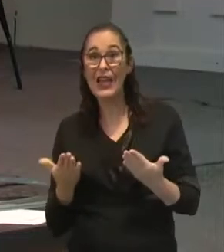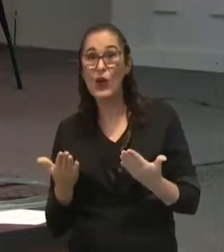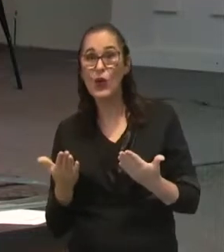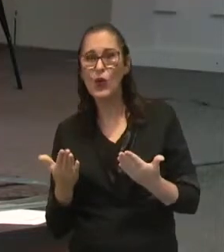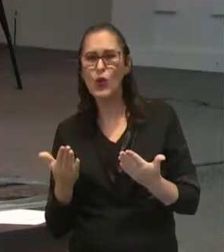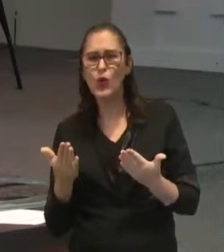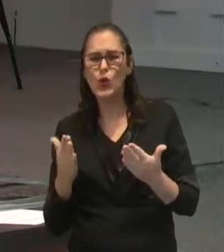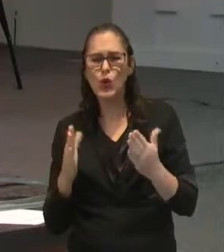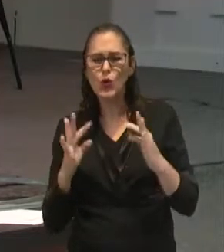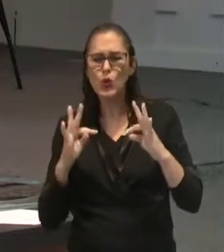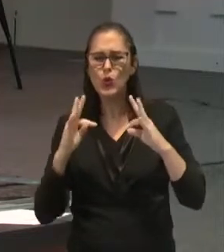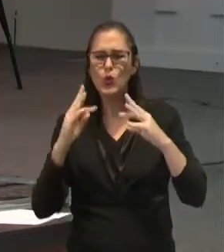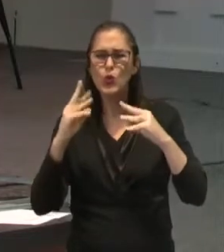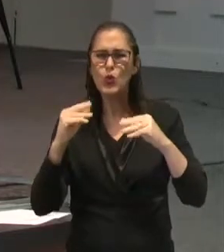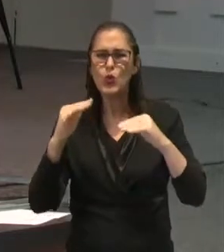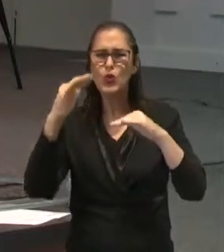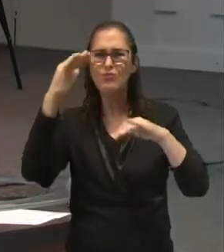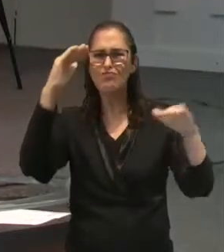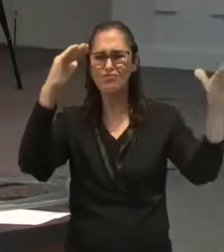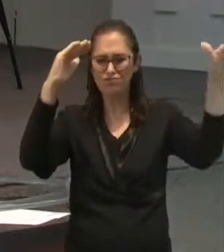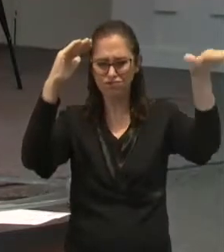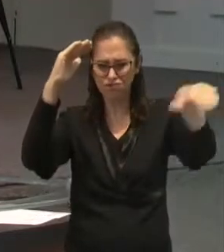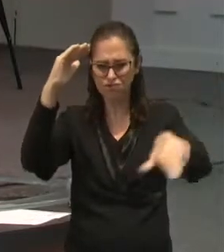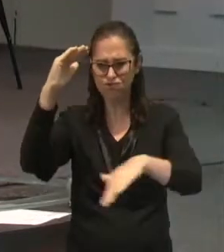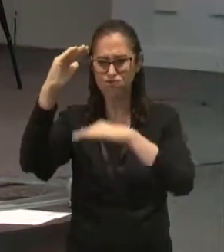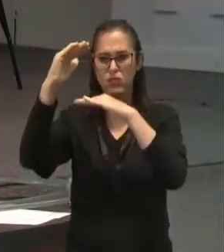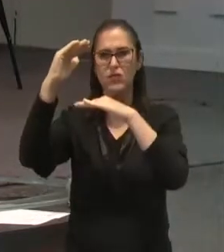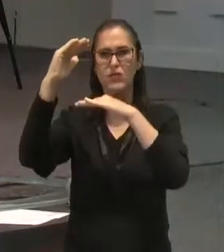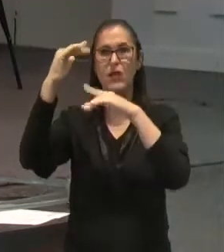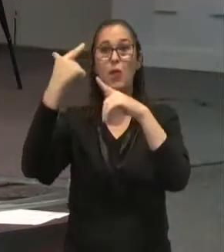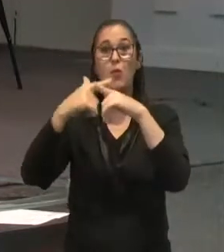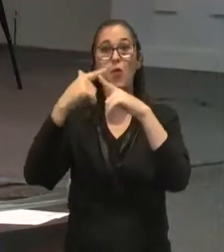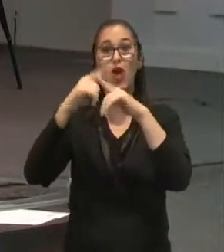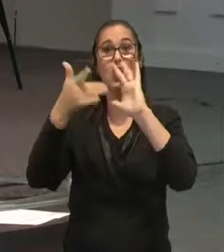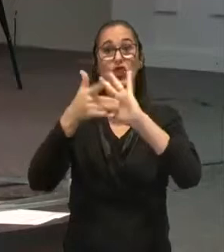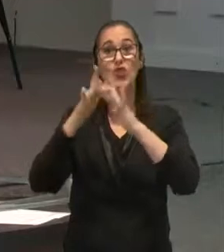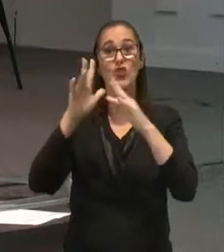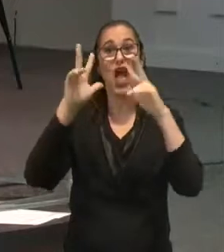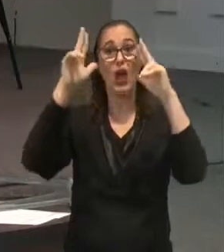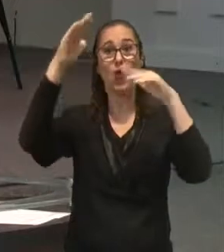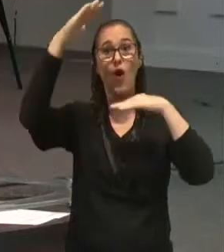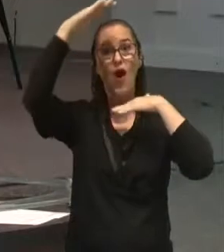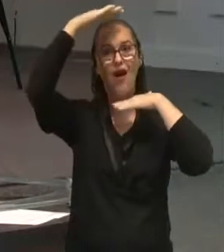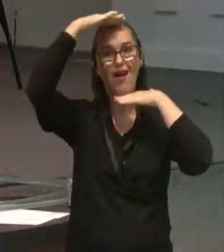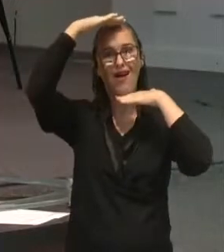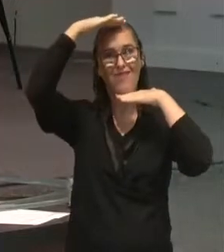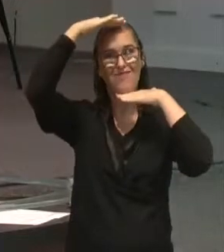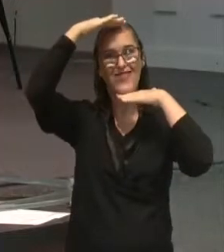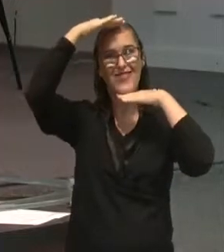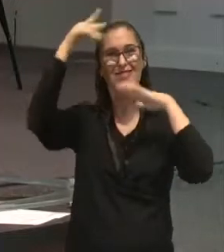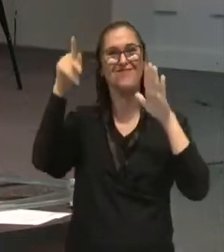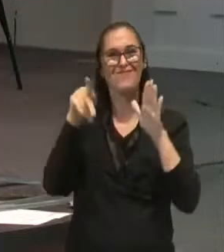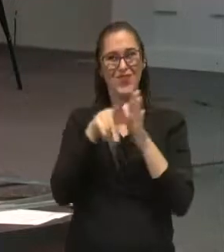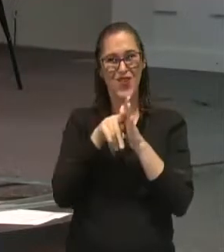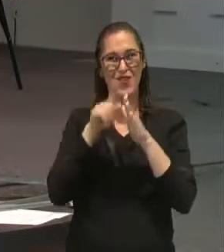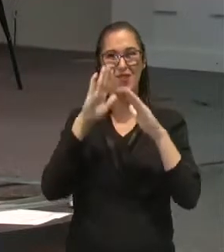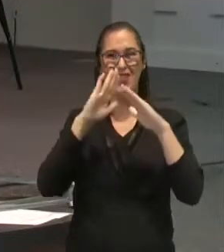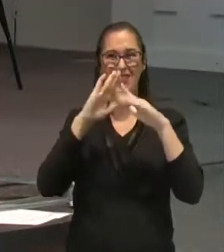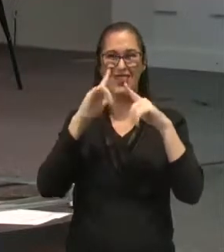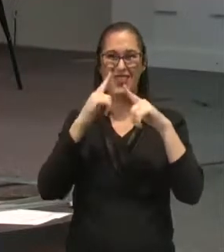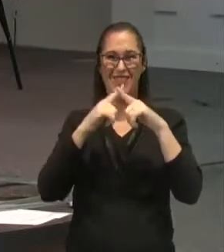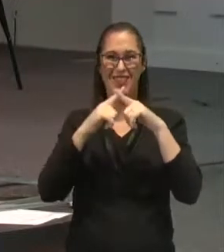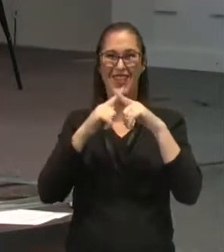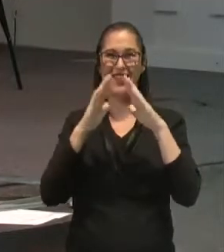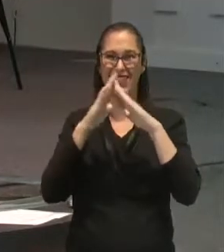seus pés, e para ser o cabeça sobre todas as coisas, o deu à igreja, a qual é o seu corpo,